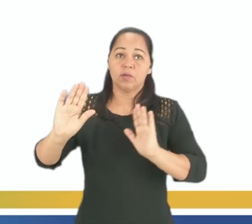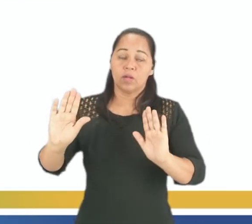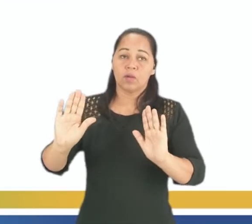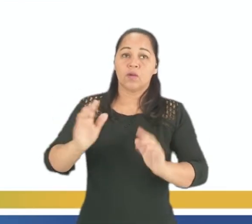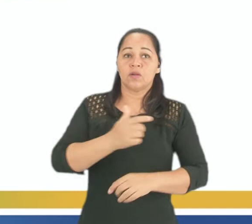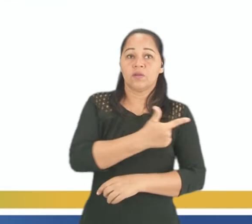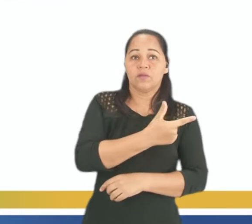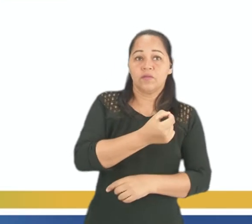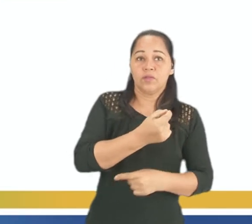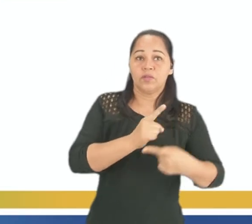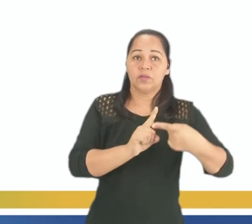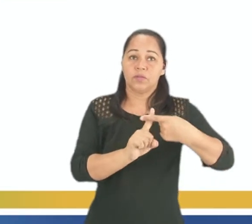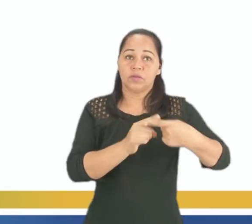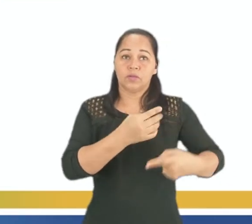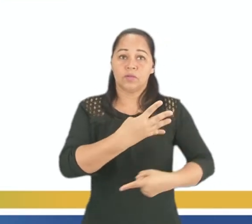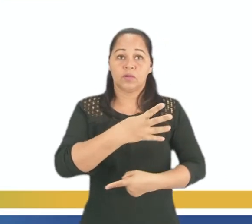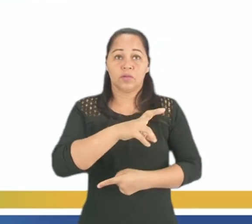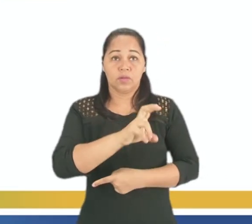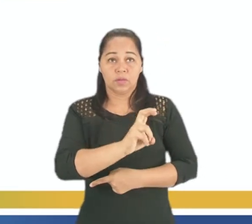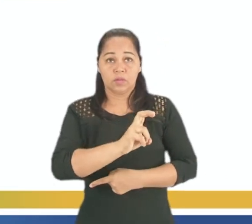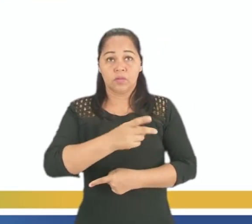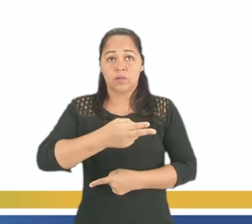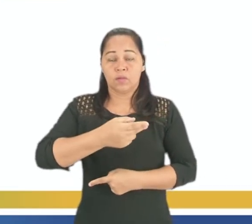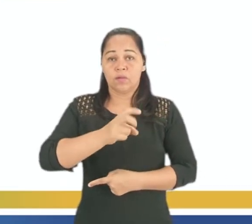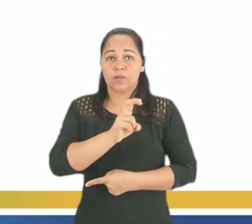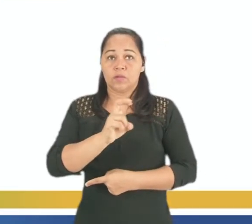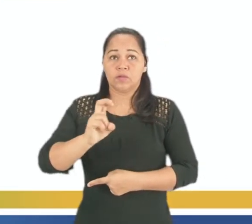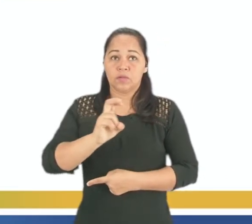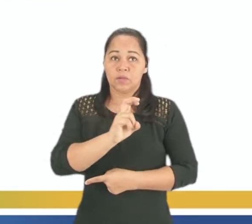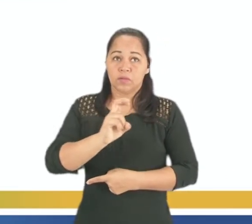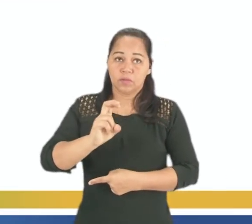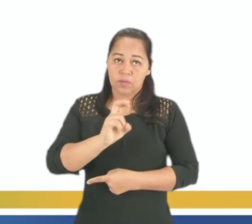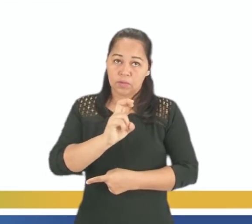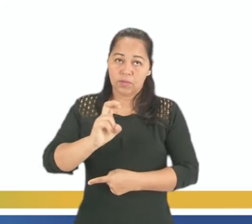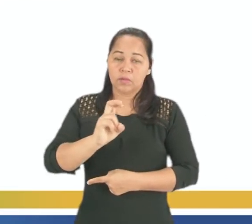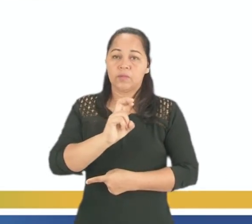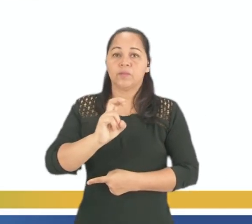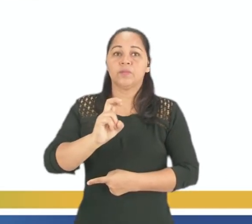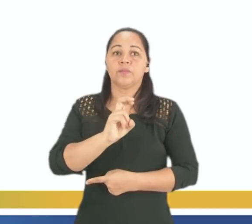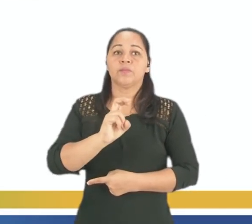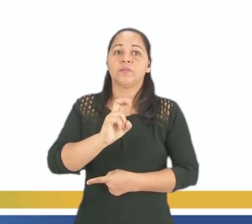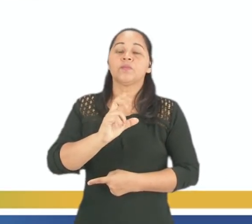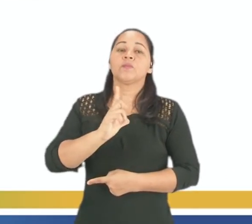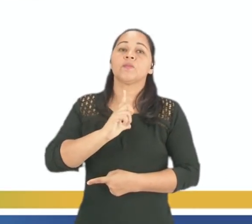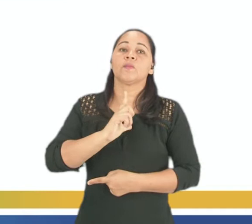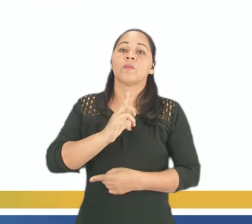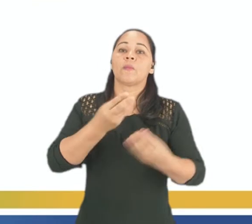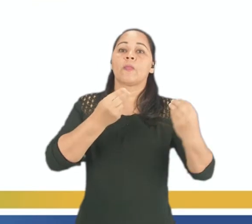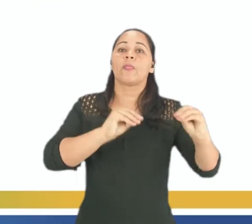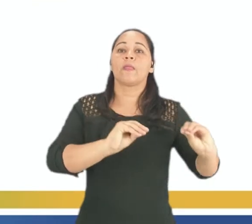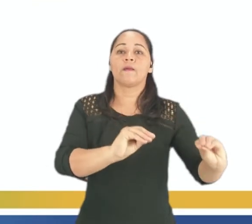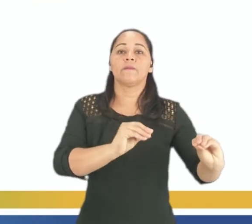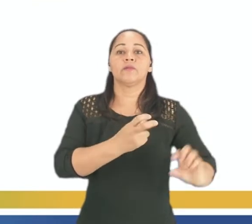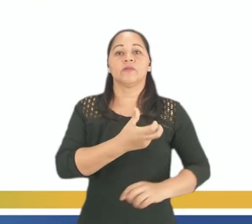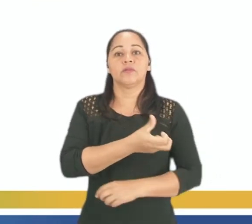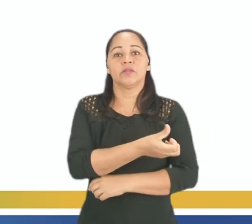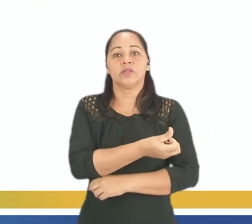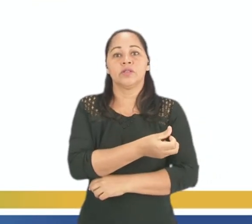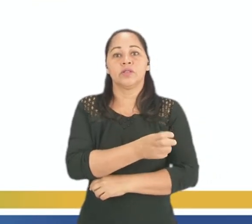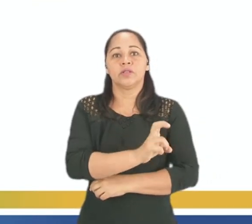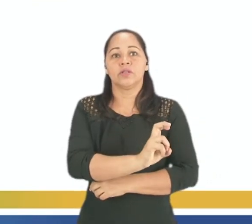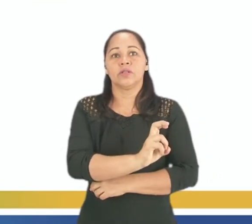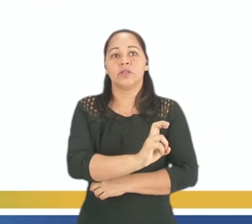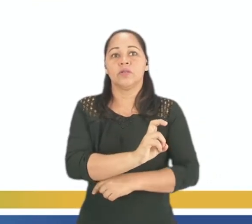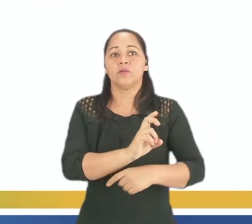vezes 15 é 45. Somando 20 mais 45, temos o valor de 65.